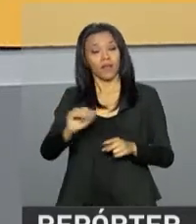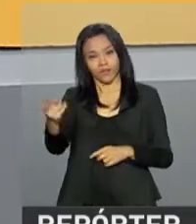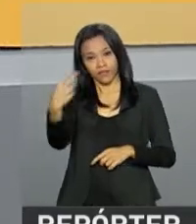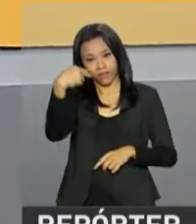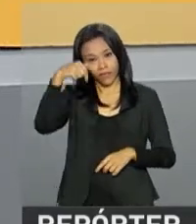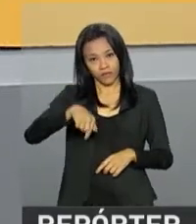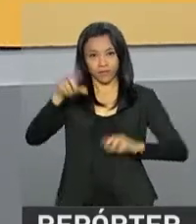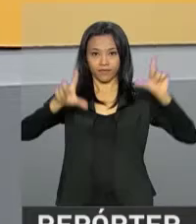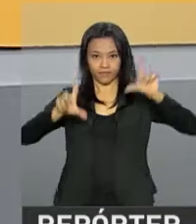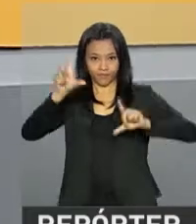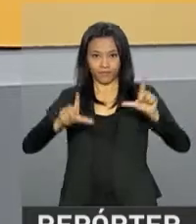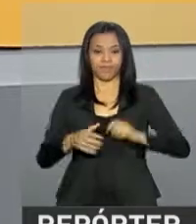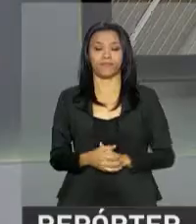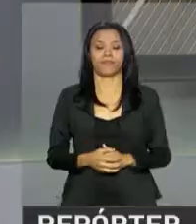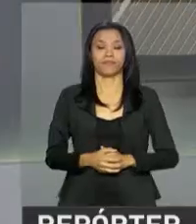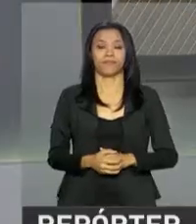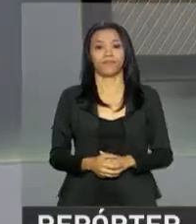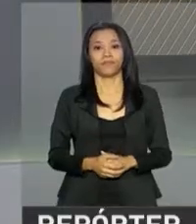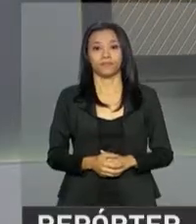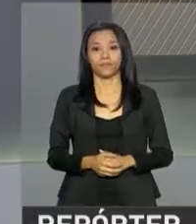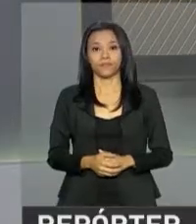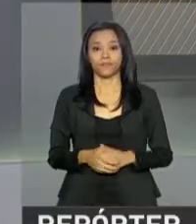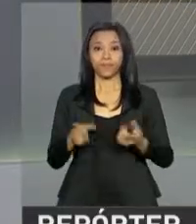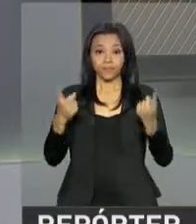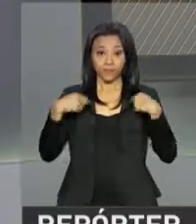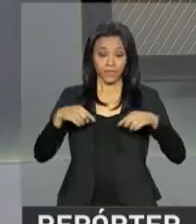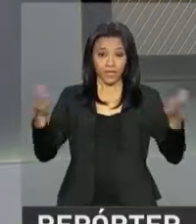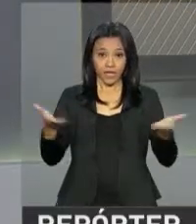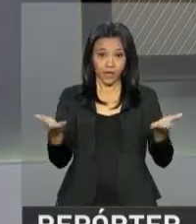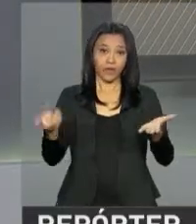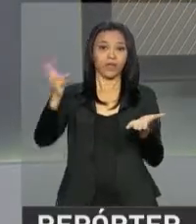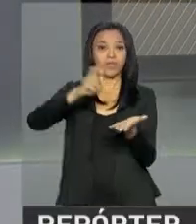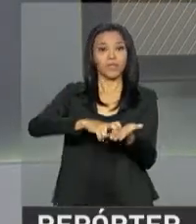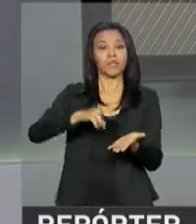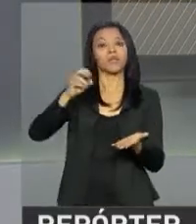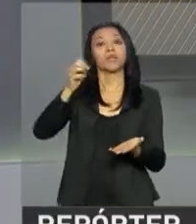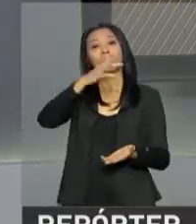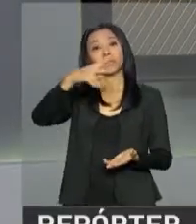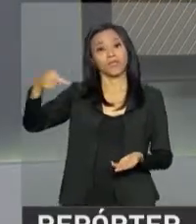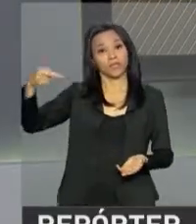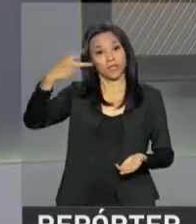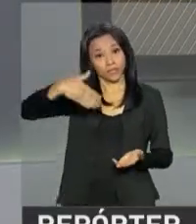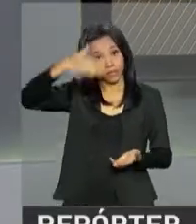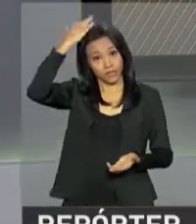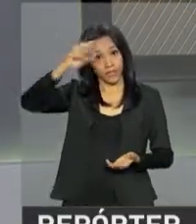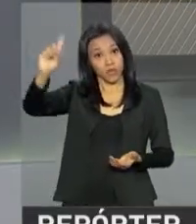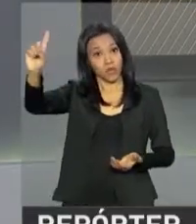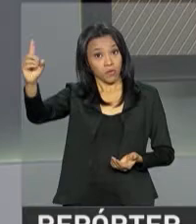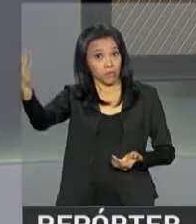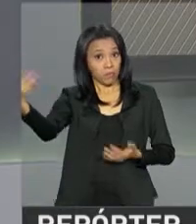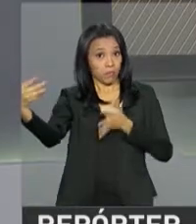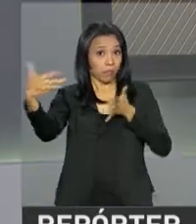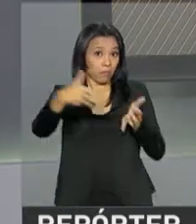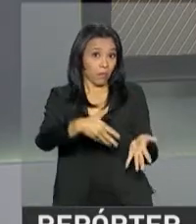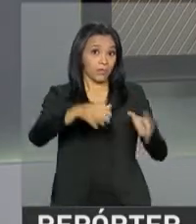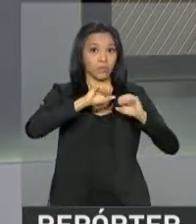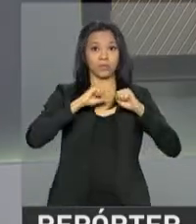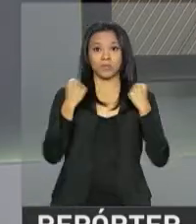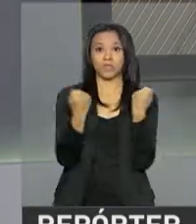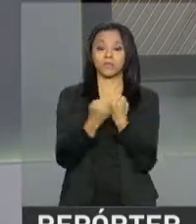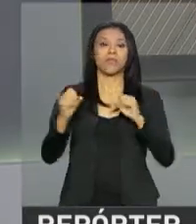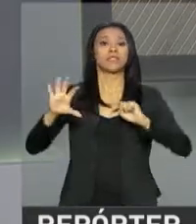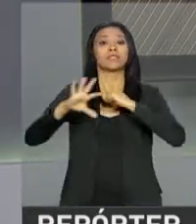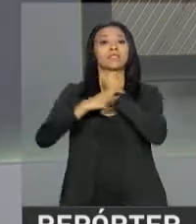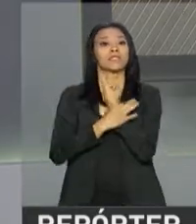aqui na nbr e agora pela manhã o presidente esteve no seminário nacional sobre segurança pública na